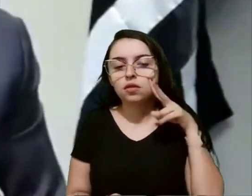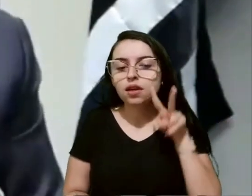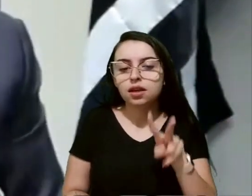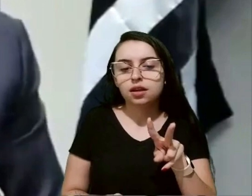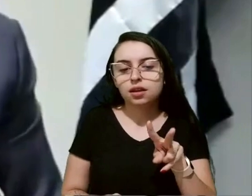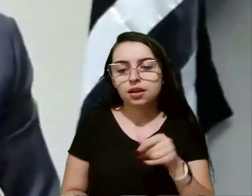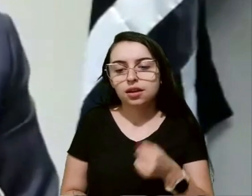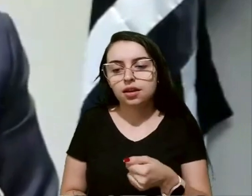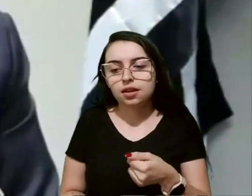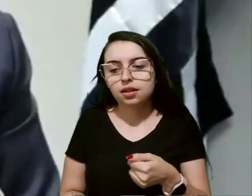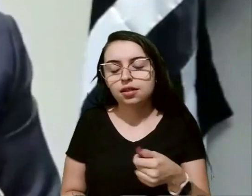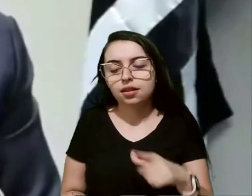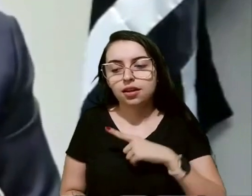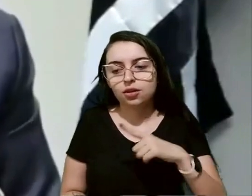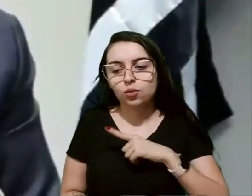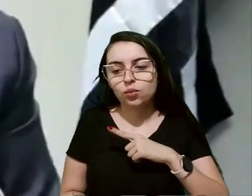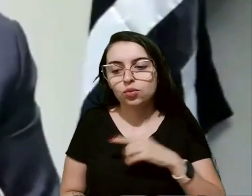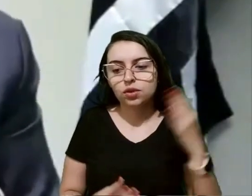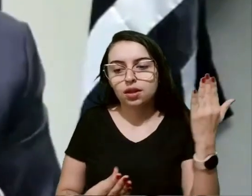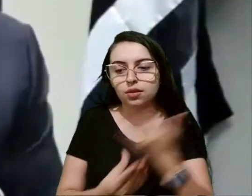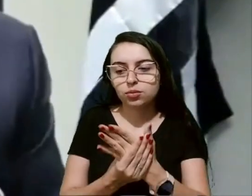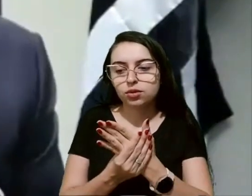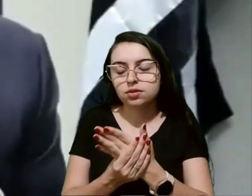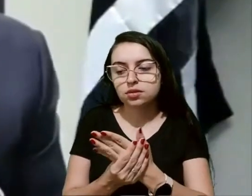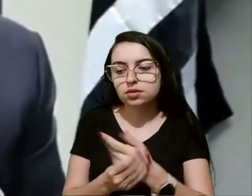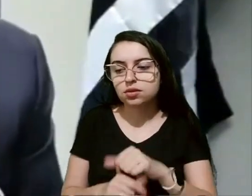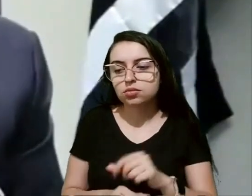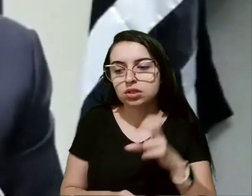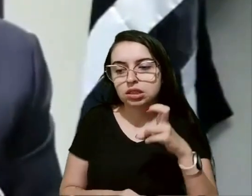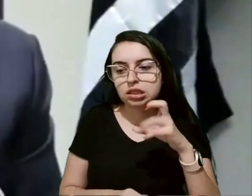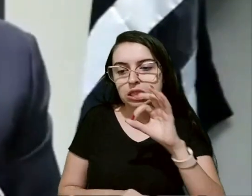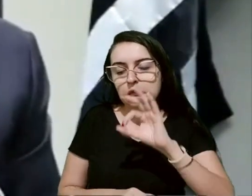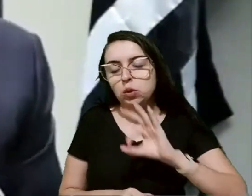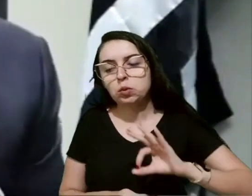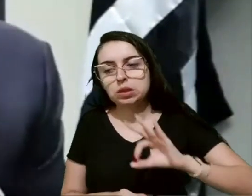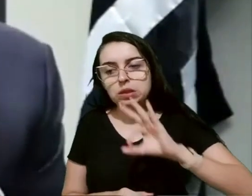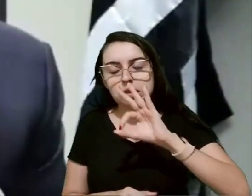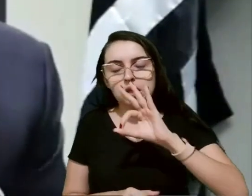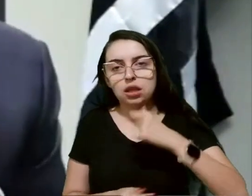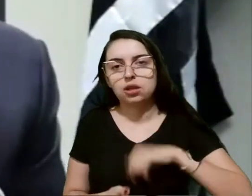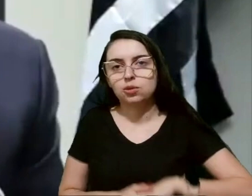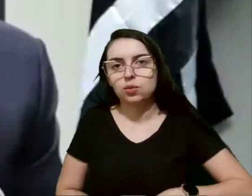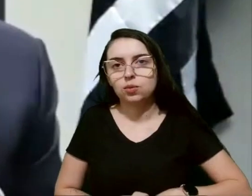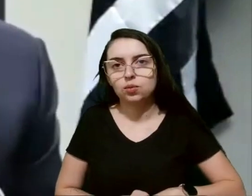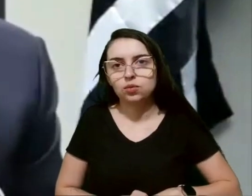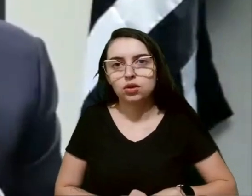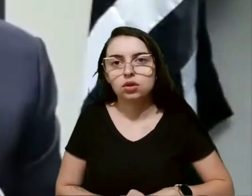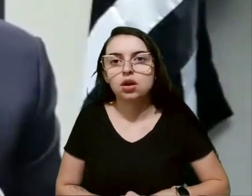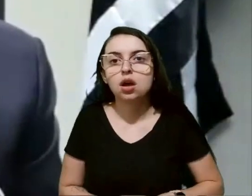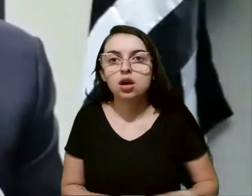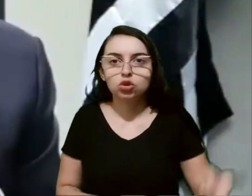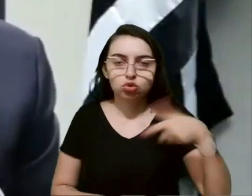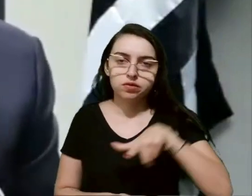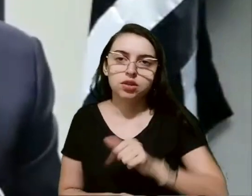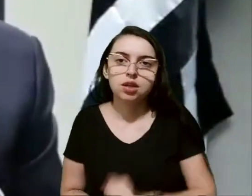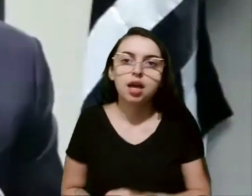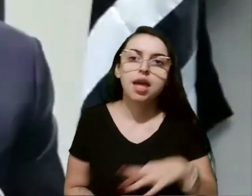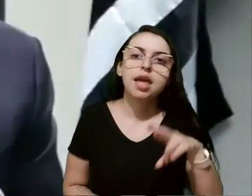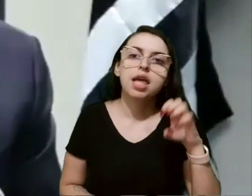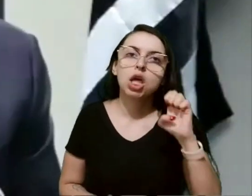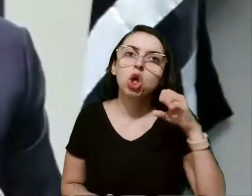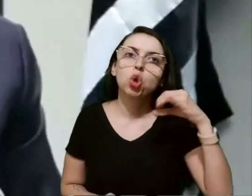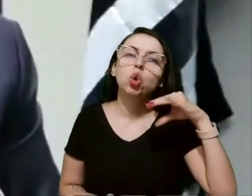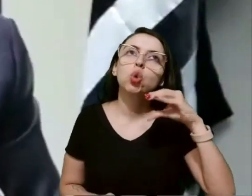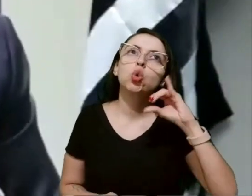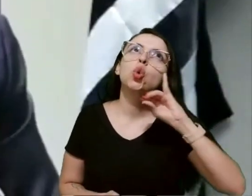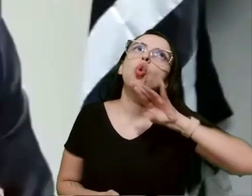você fala, tem uma ação que a taxa de procedência dela é 5%, um recurso que é provido em 5% dos